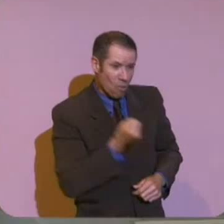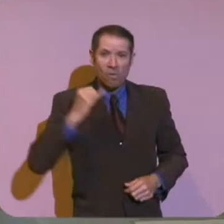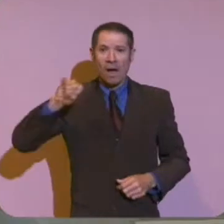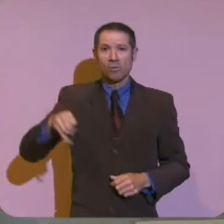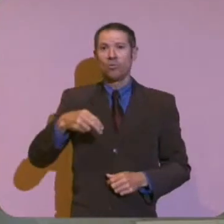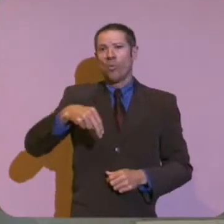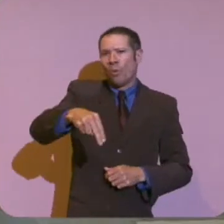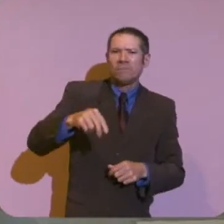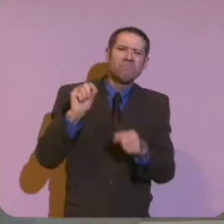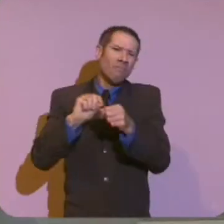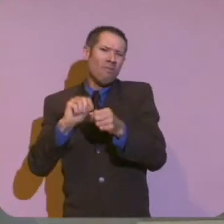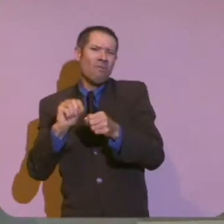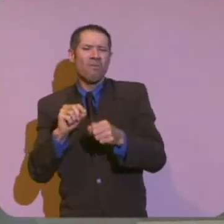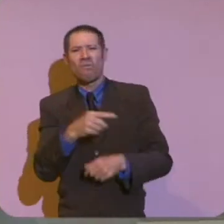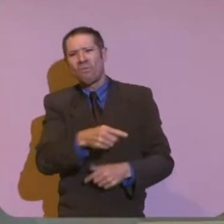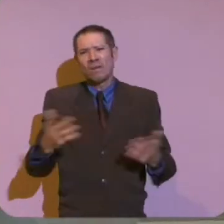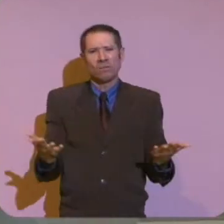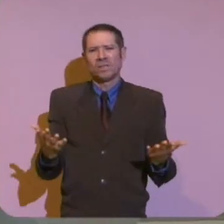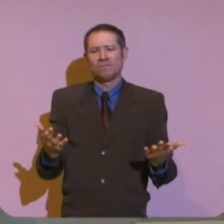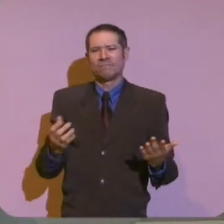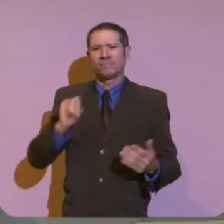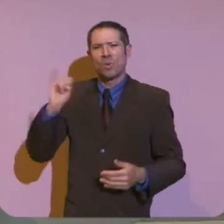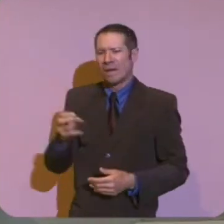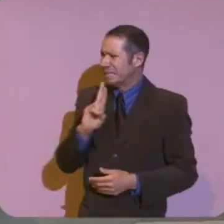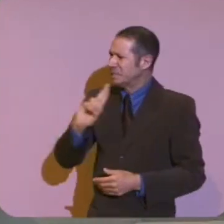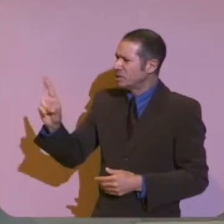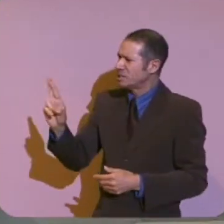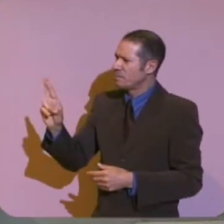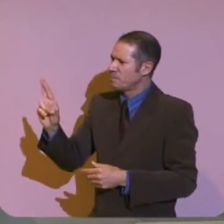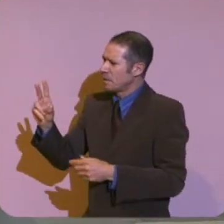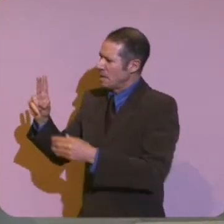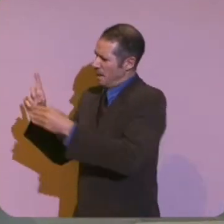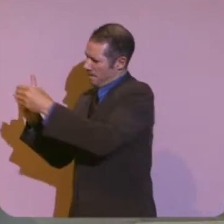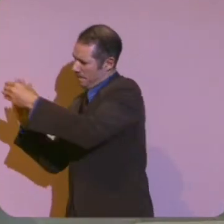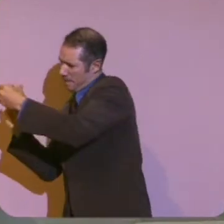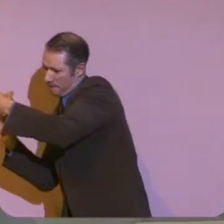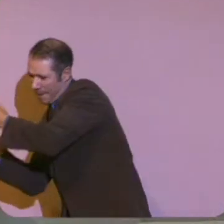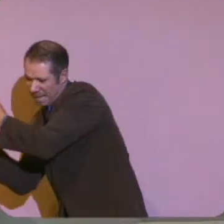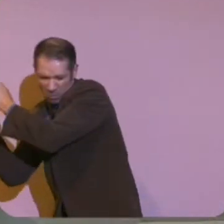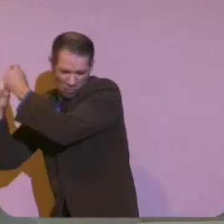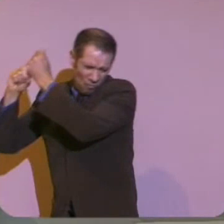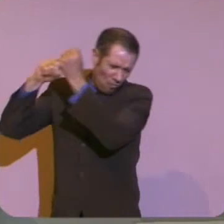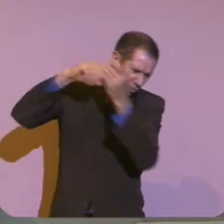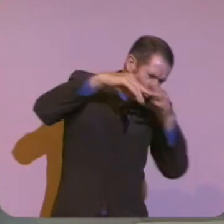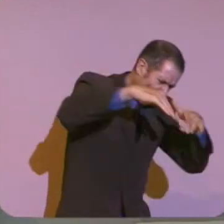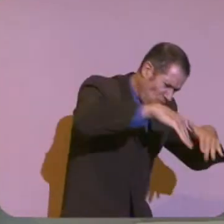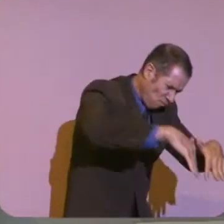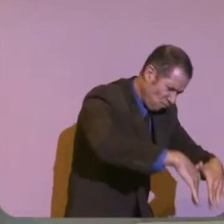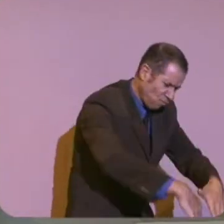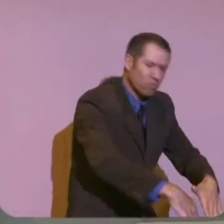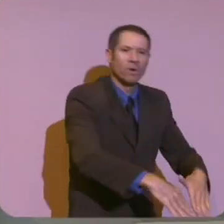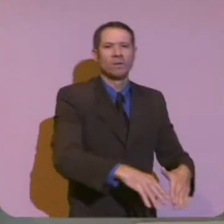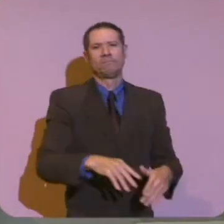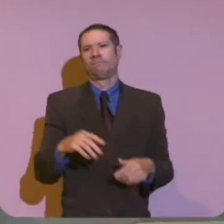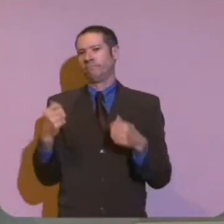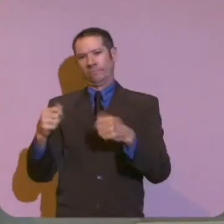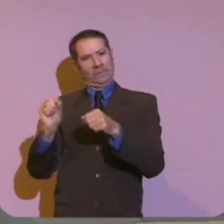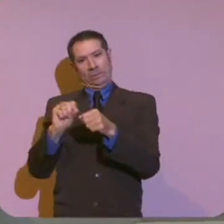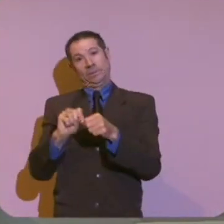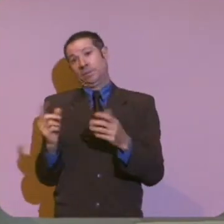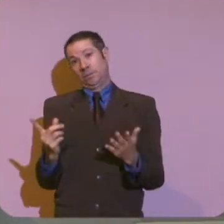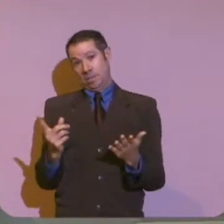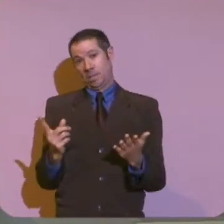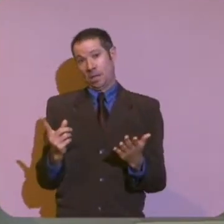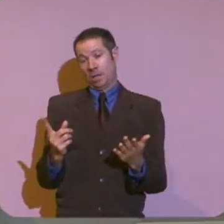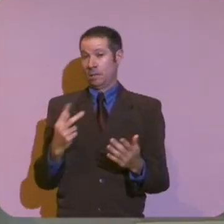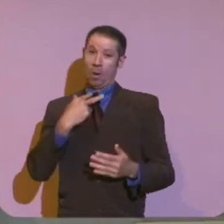com você? E aí Jonas diz assim: me joga no mar para eu me resolver com Deus, não adianta vocês querem fazer nada. E diz: